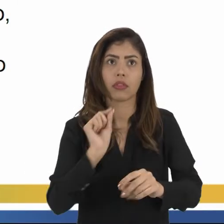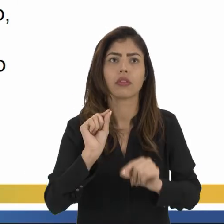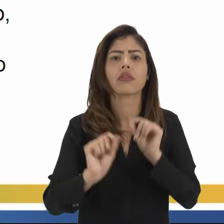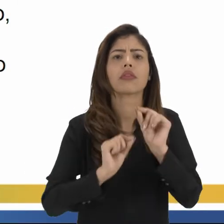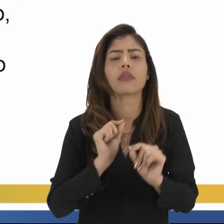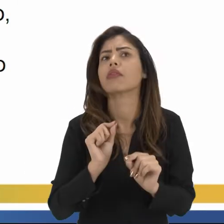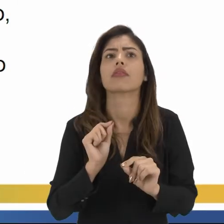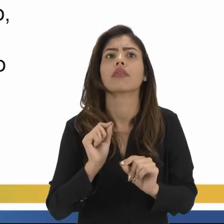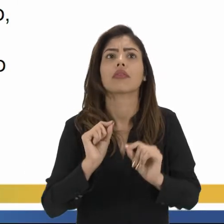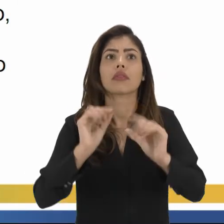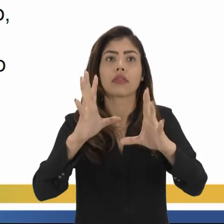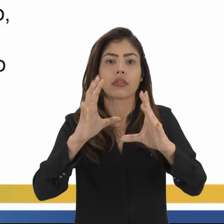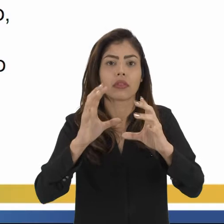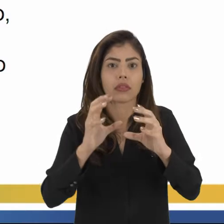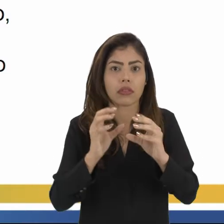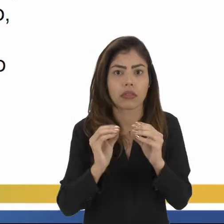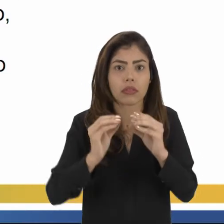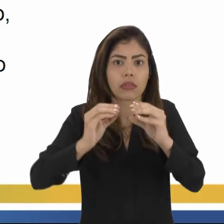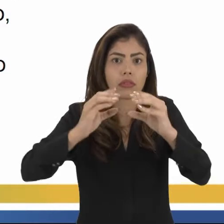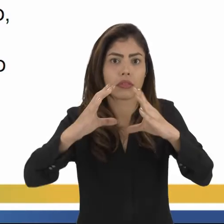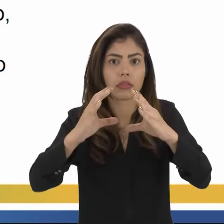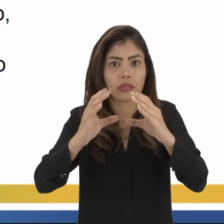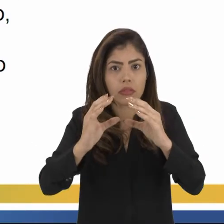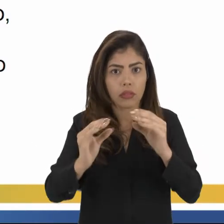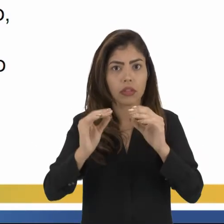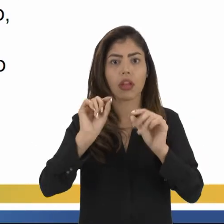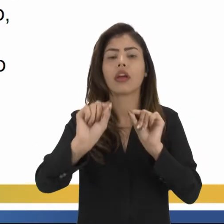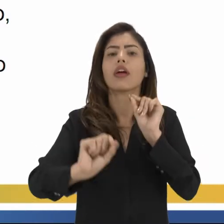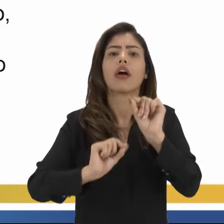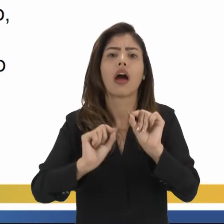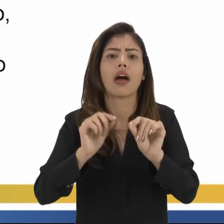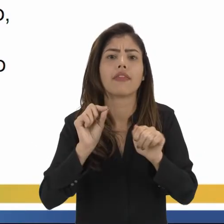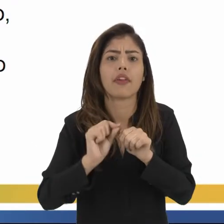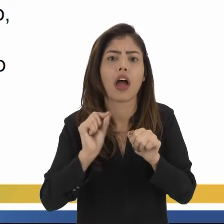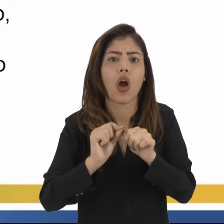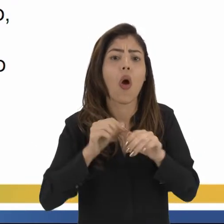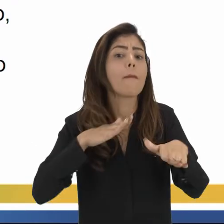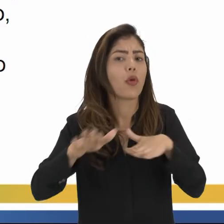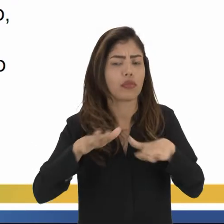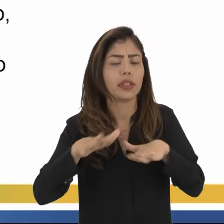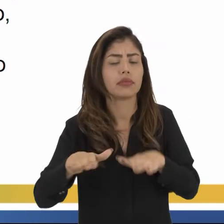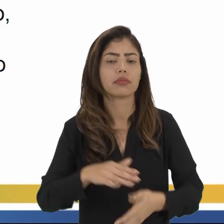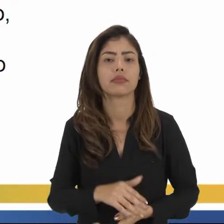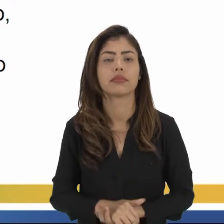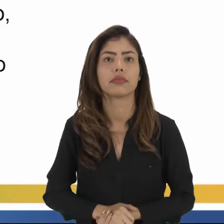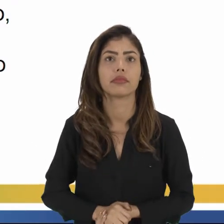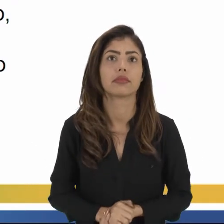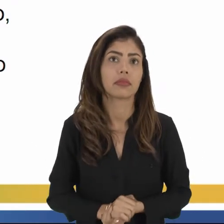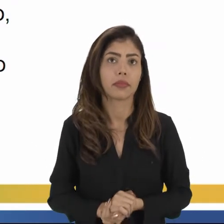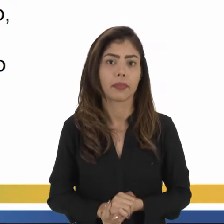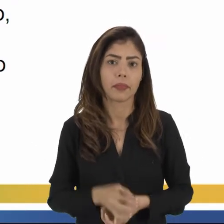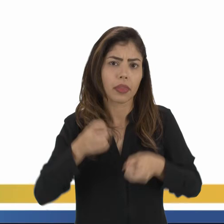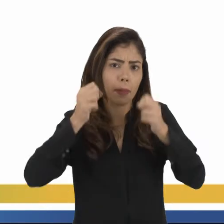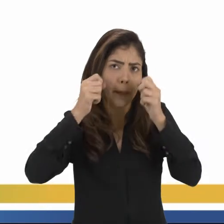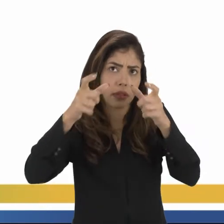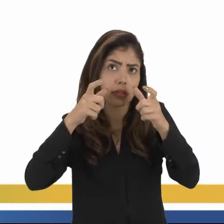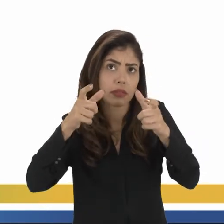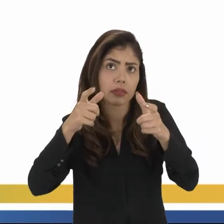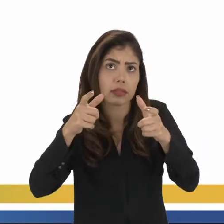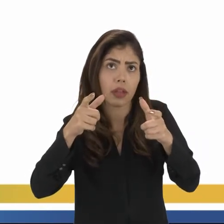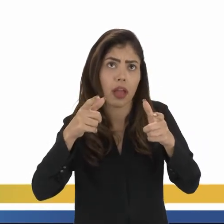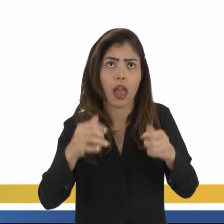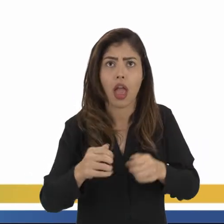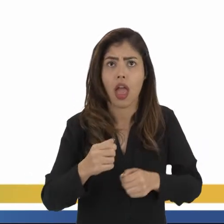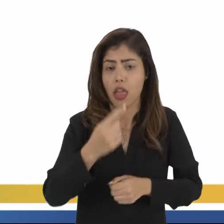a contração, a contratilidade, que torna possível os movimentos. Então, observando